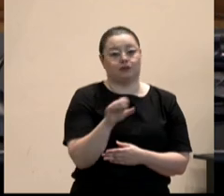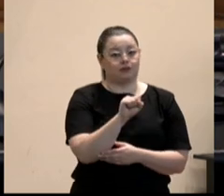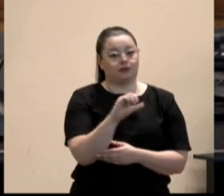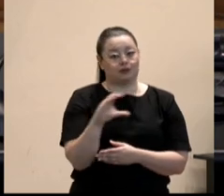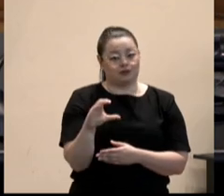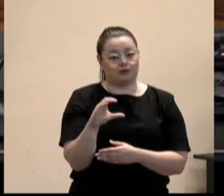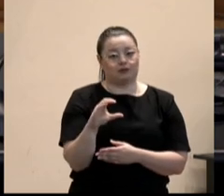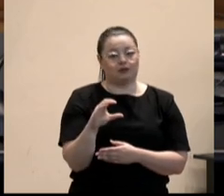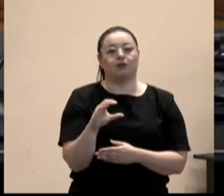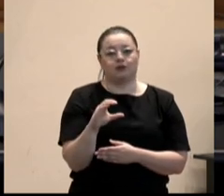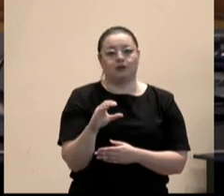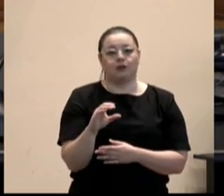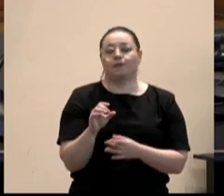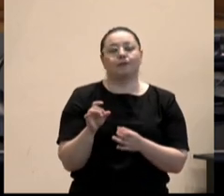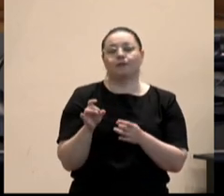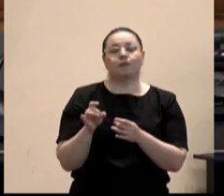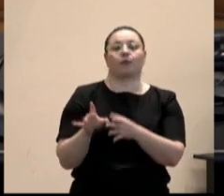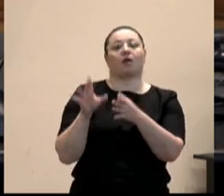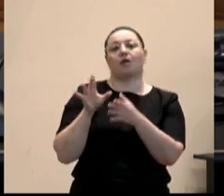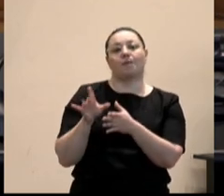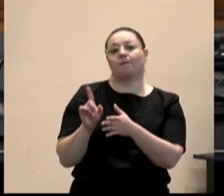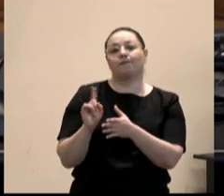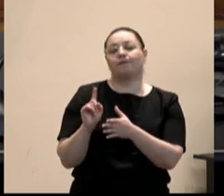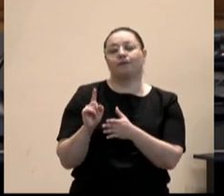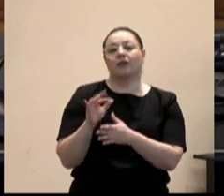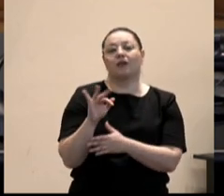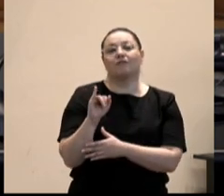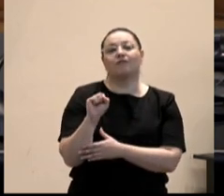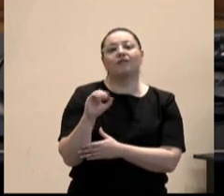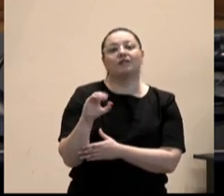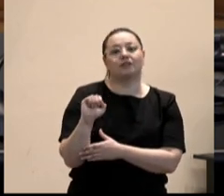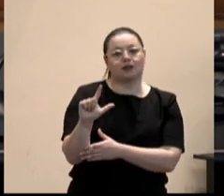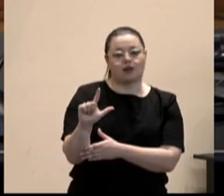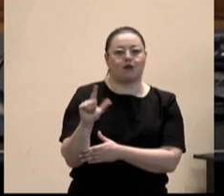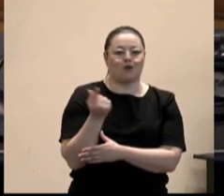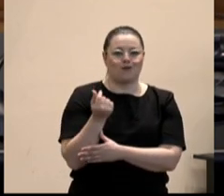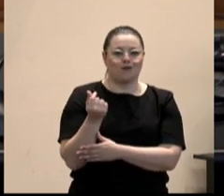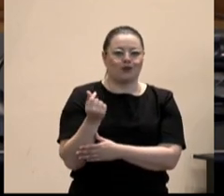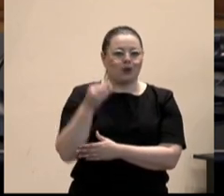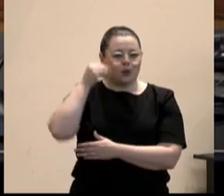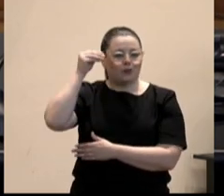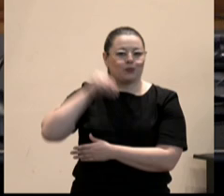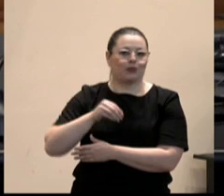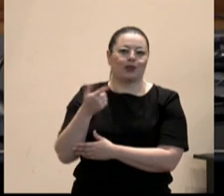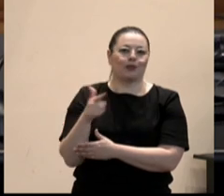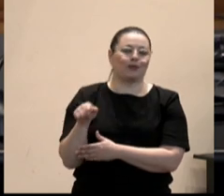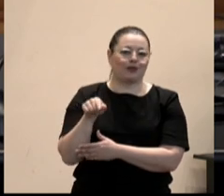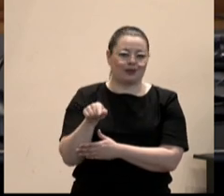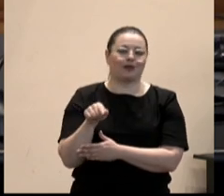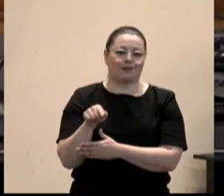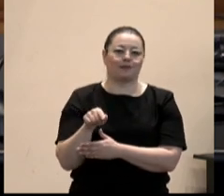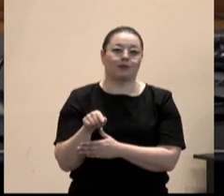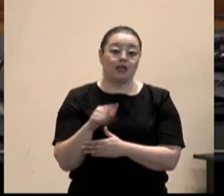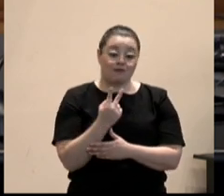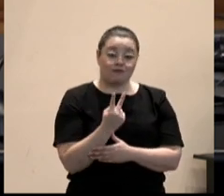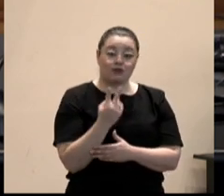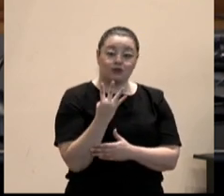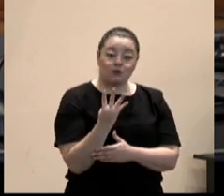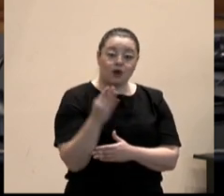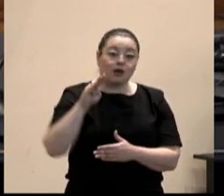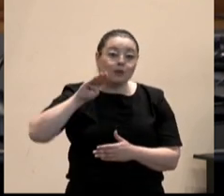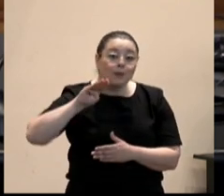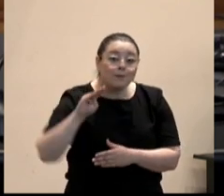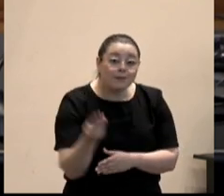24 bilhões de renúncia fiscal. Vamos fazer a conta. 24 bilhões este ano, na mão